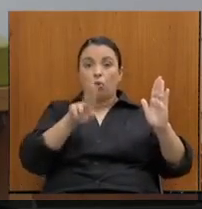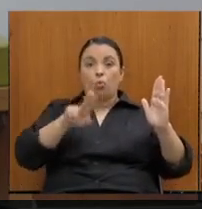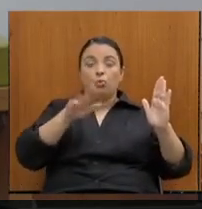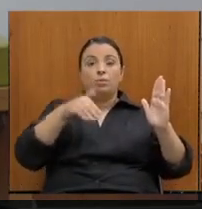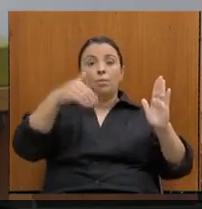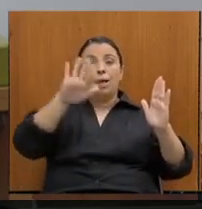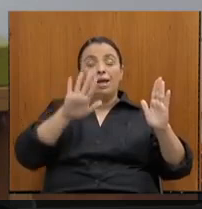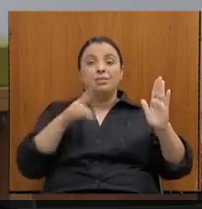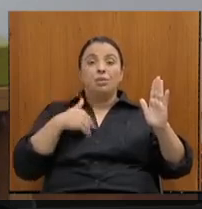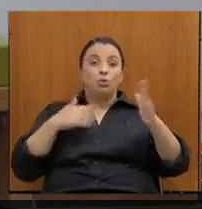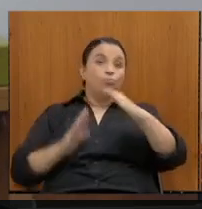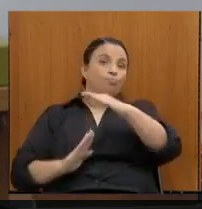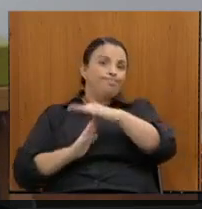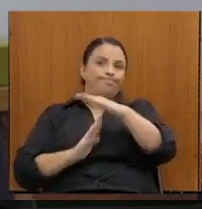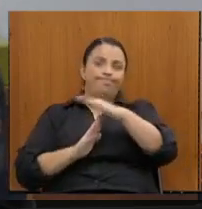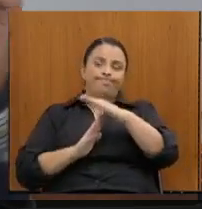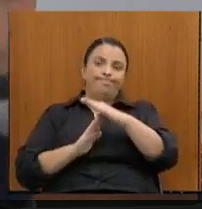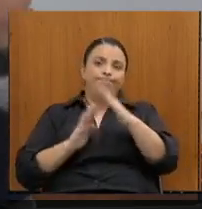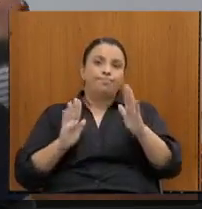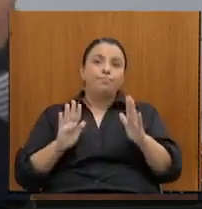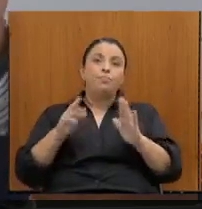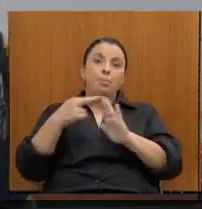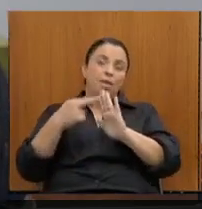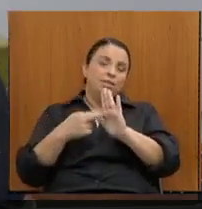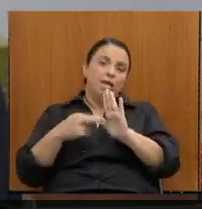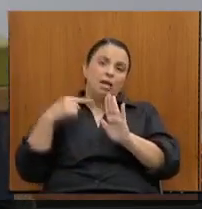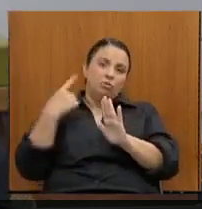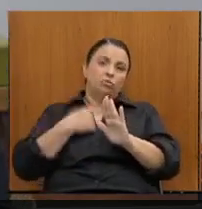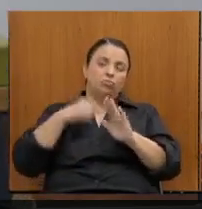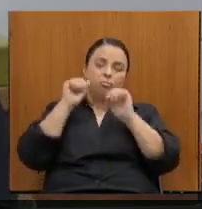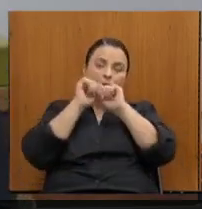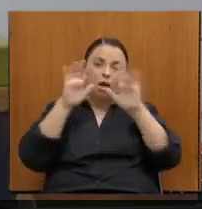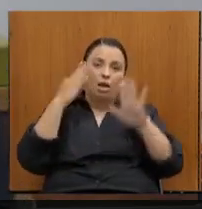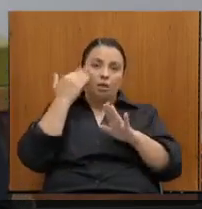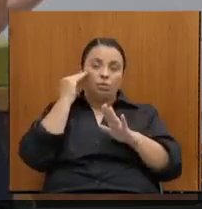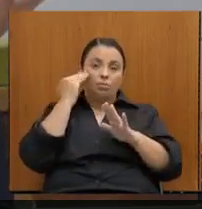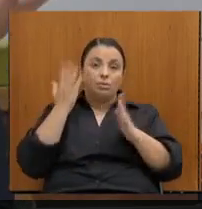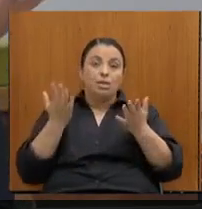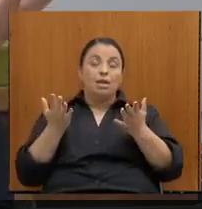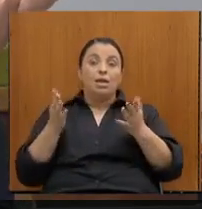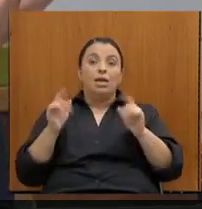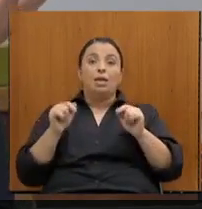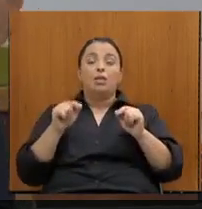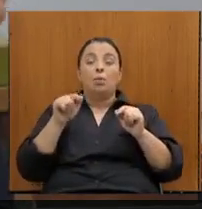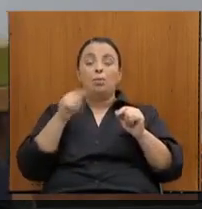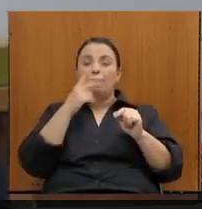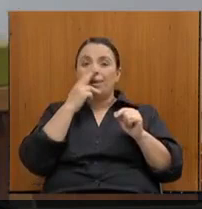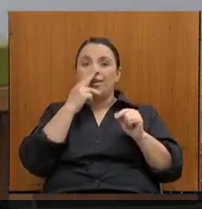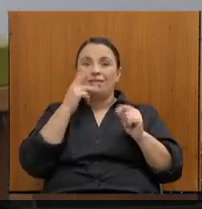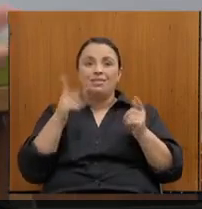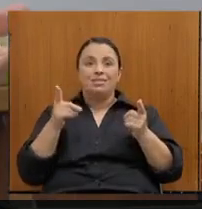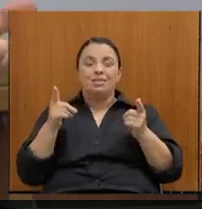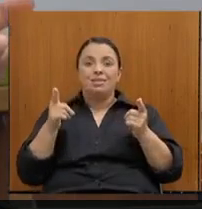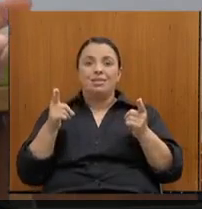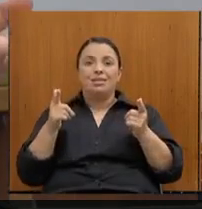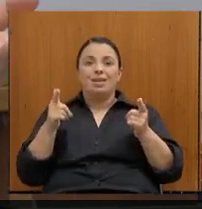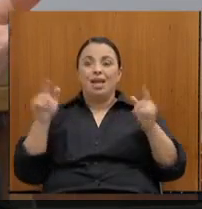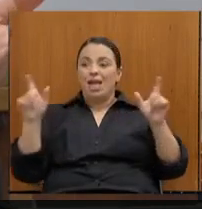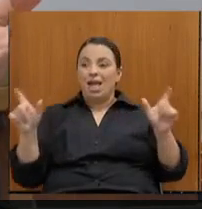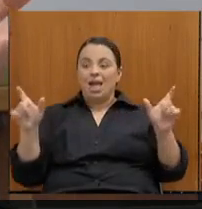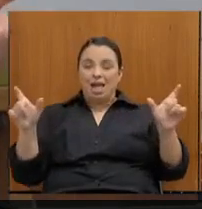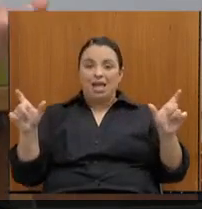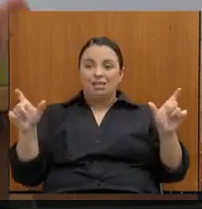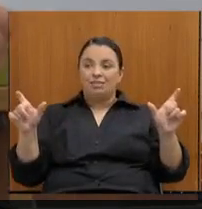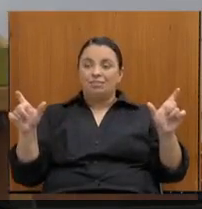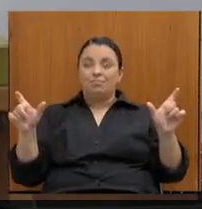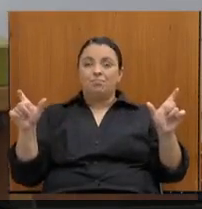ele essa regra é clara para qualquer um de nós nós julgamos entre "essa energia fora que nós não podemos injetar no sistema